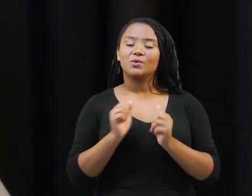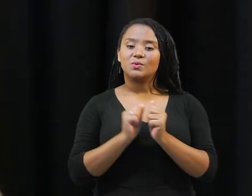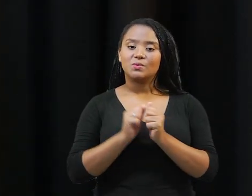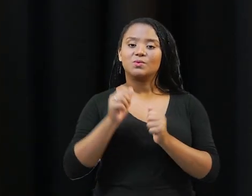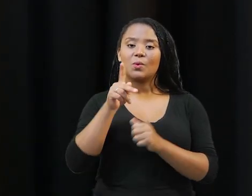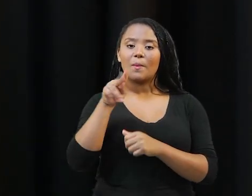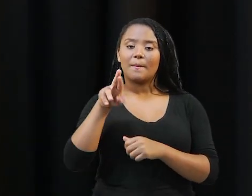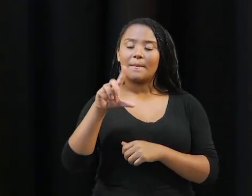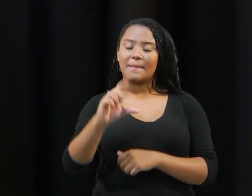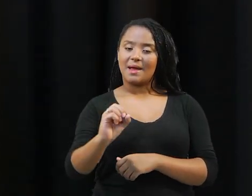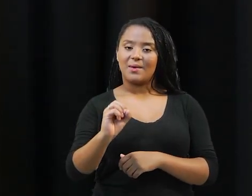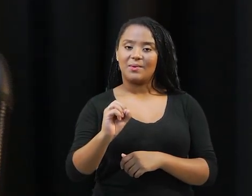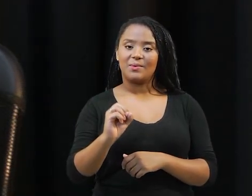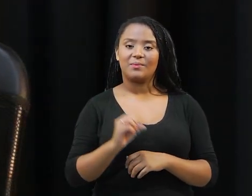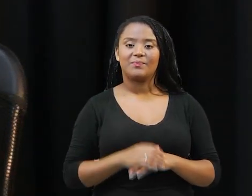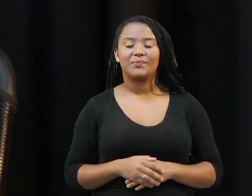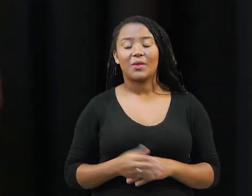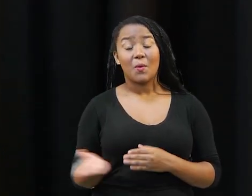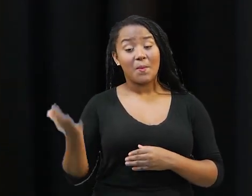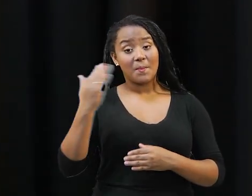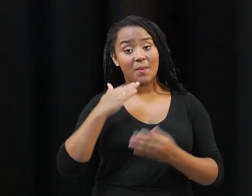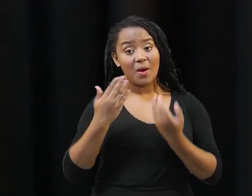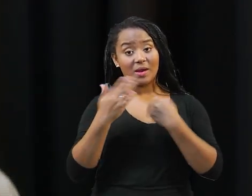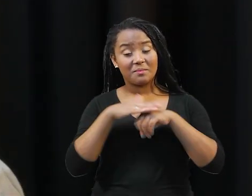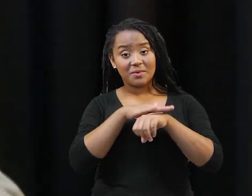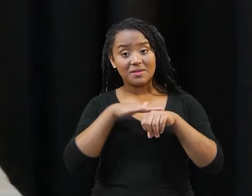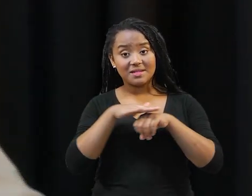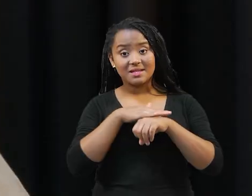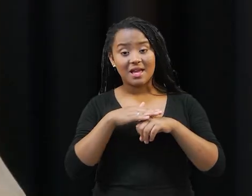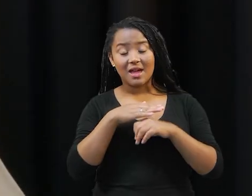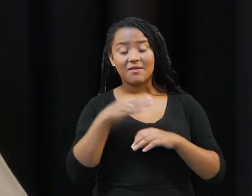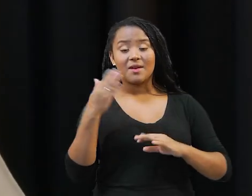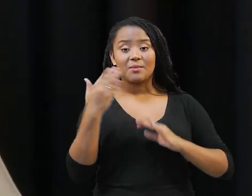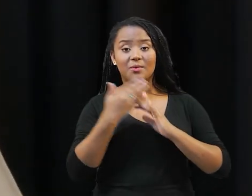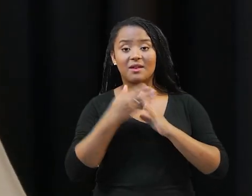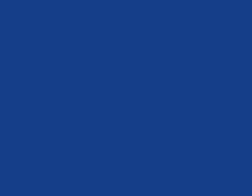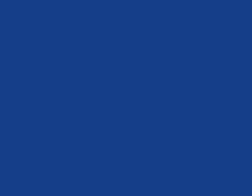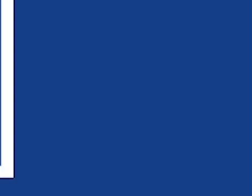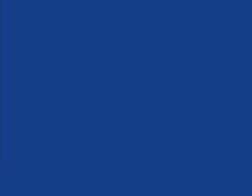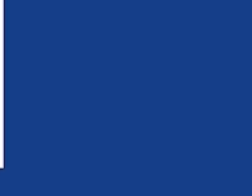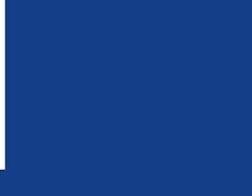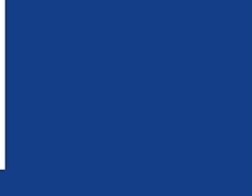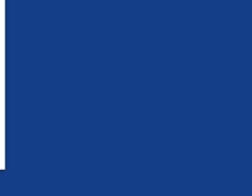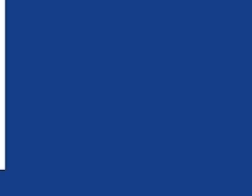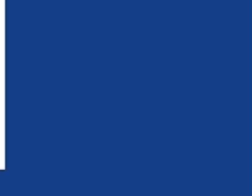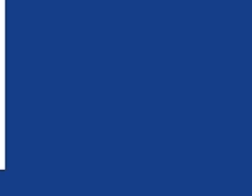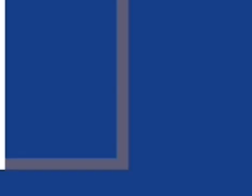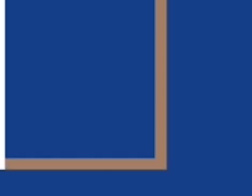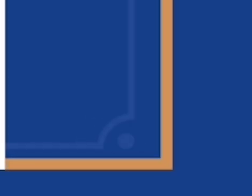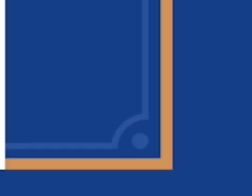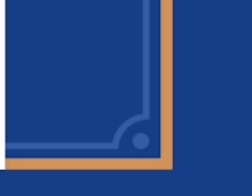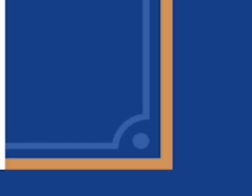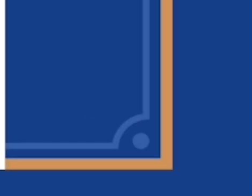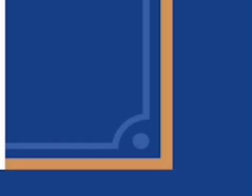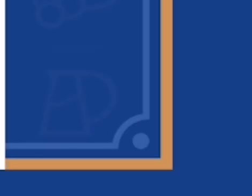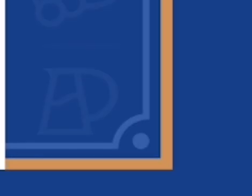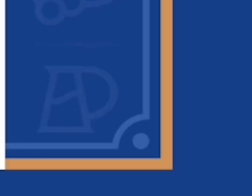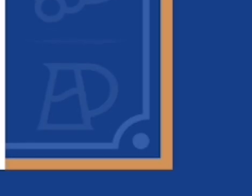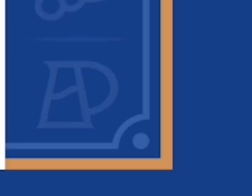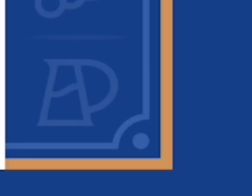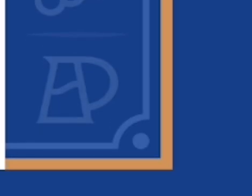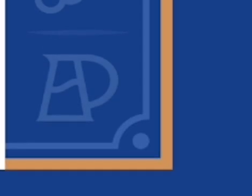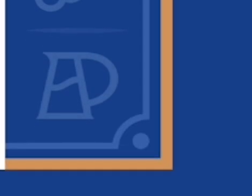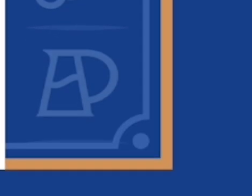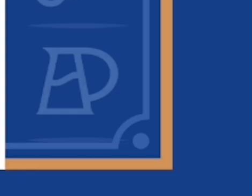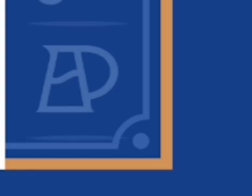boa, com o doutor Paulo Henrique de Souza Fernandes. Daqui a pouquinho, estamos de volta. Bora prosear, vai para um breve